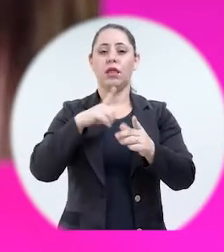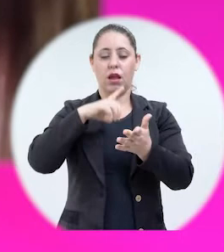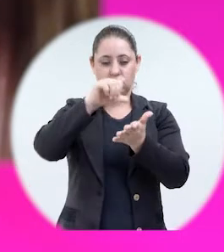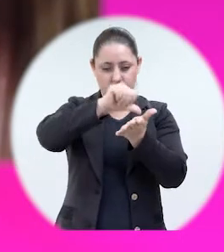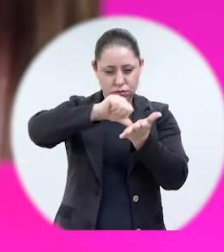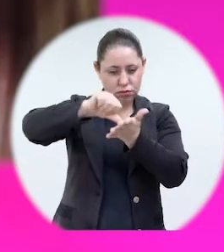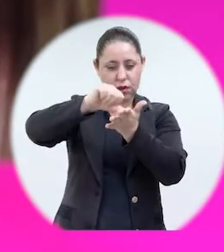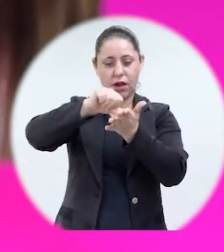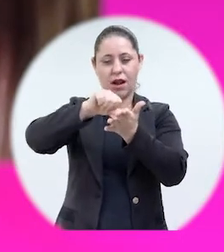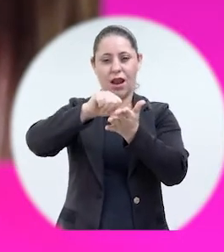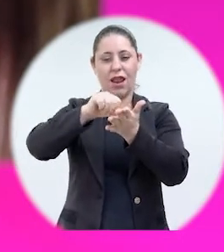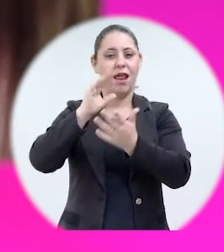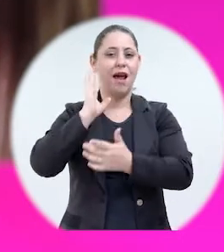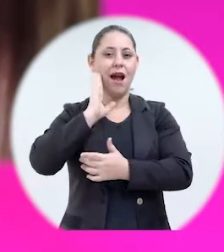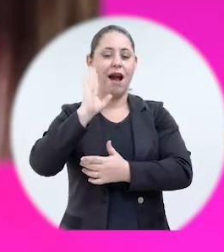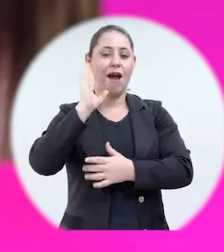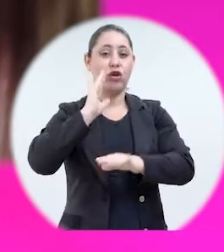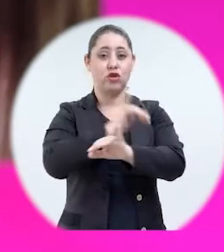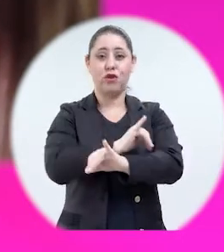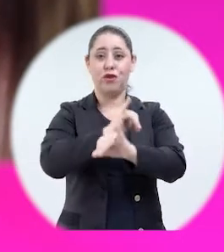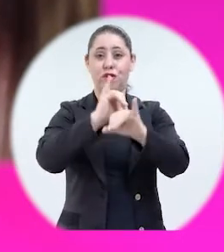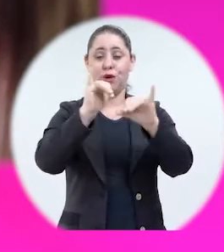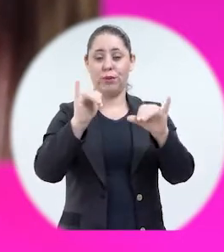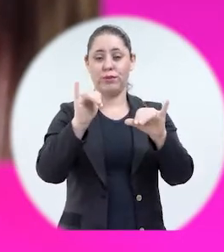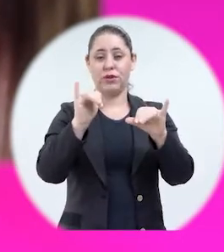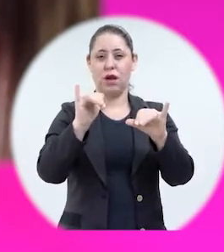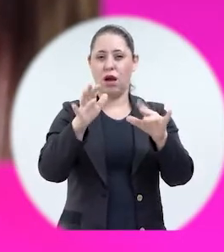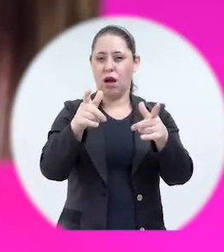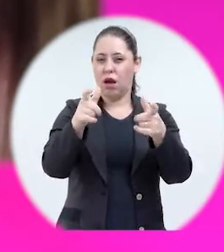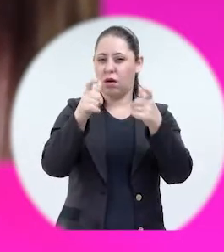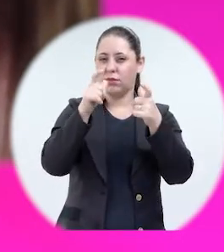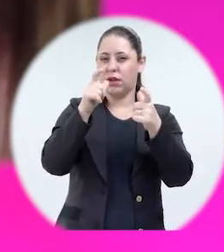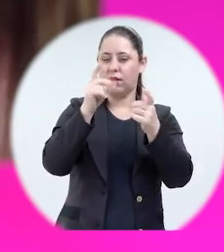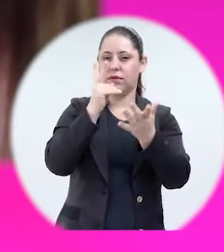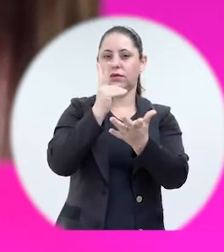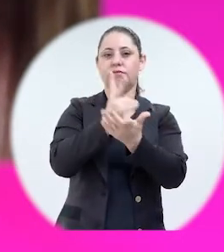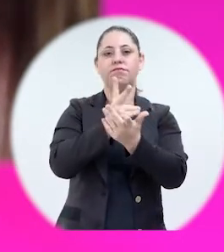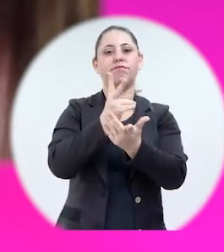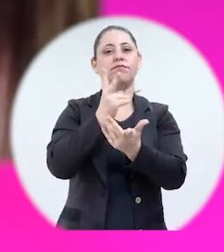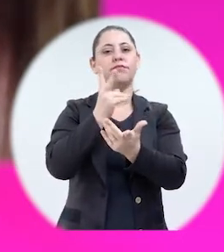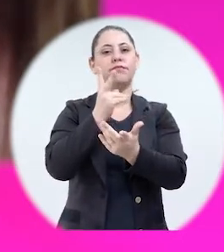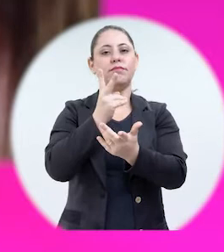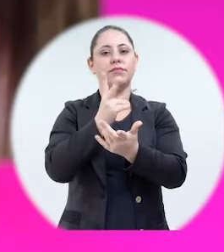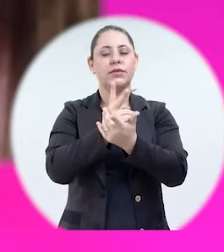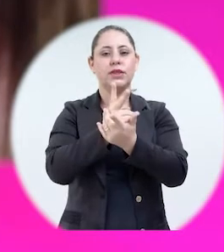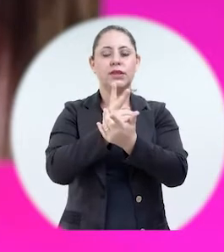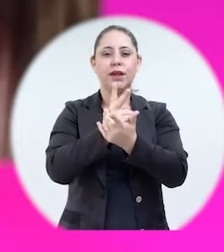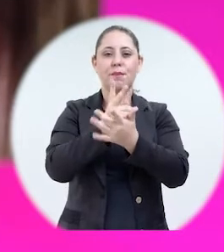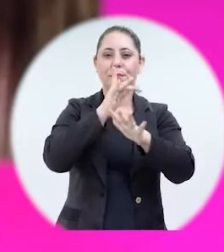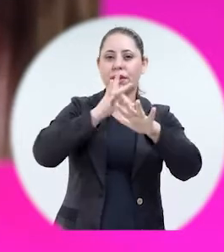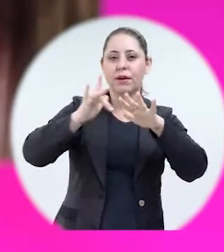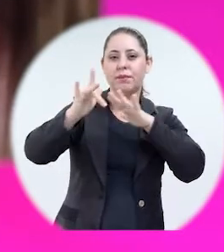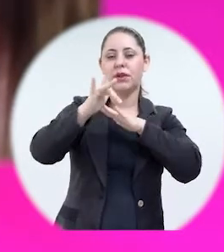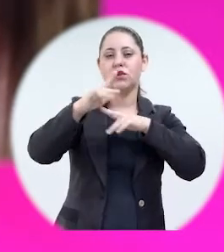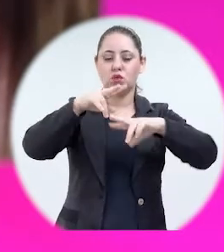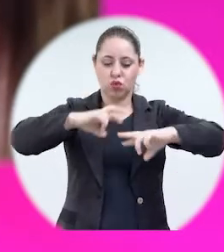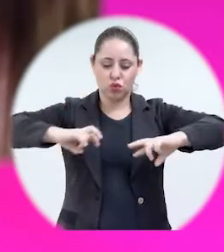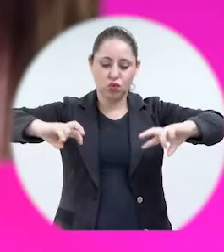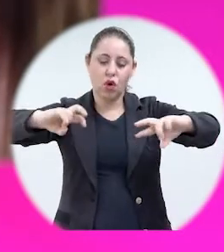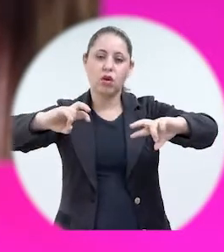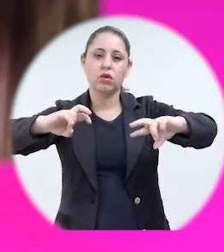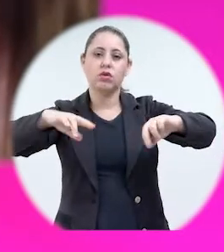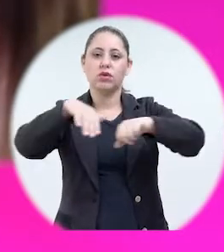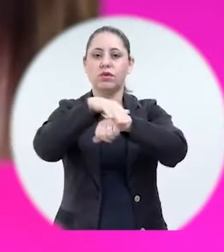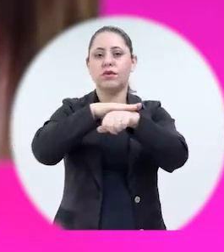têm uma rede bem bacana de informação, a gente observa que sempre, né, na mídia e também com rodas